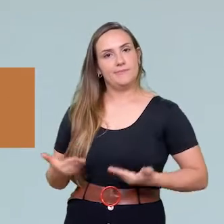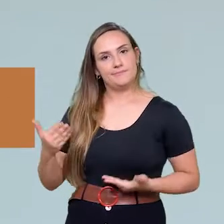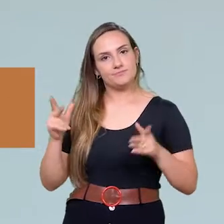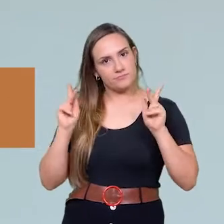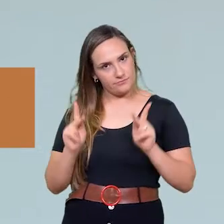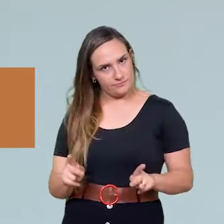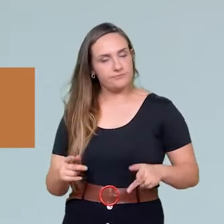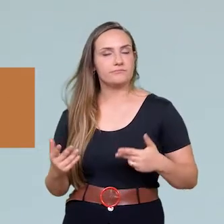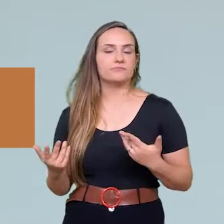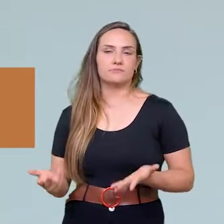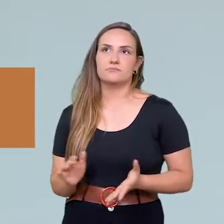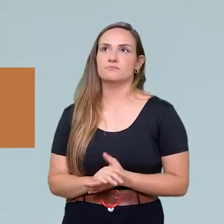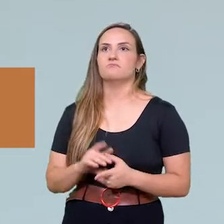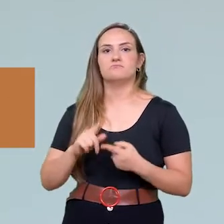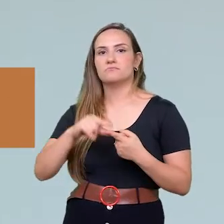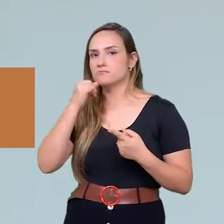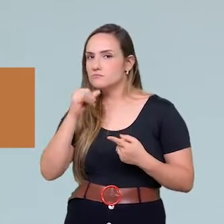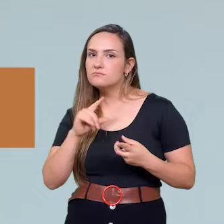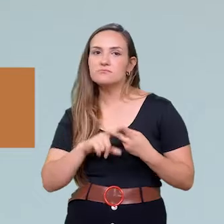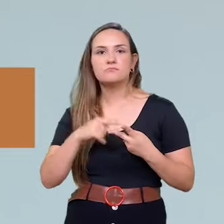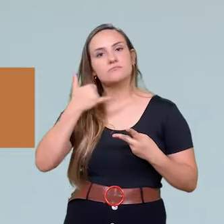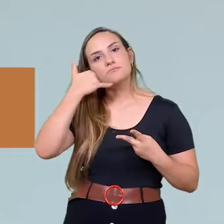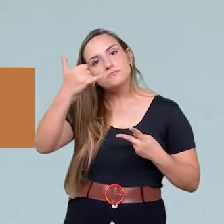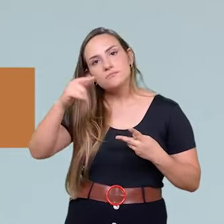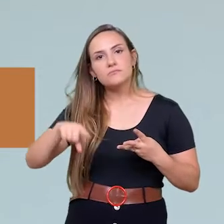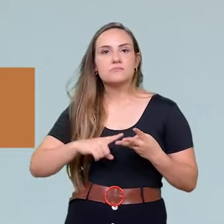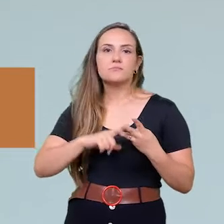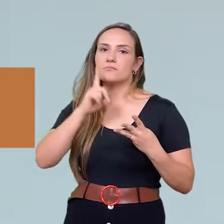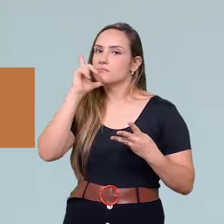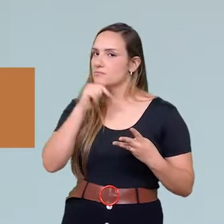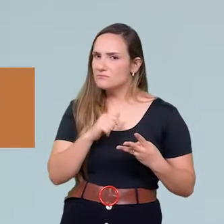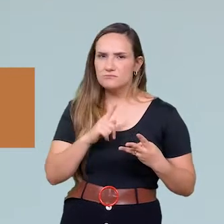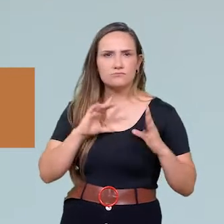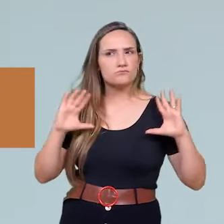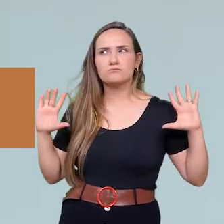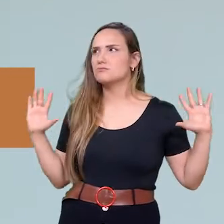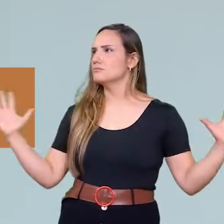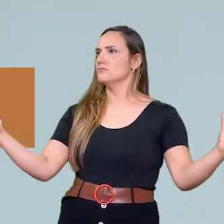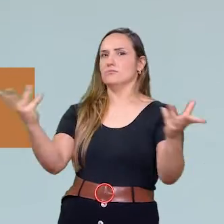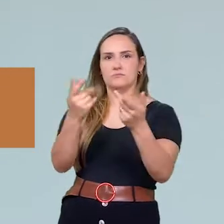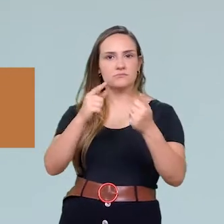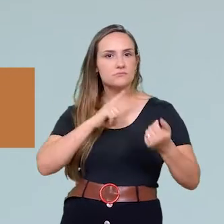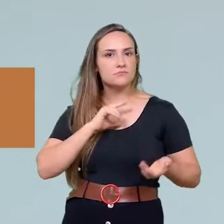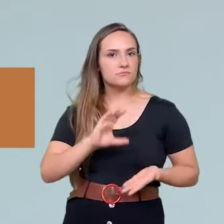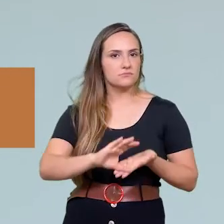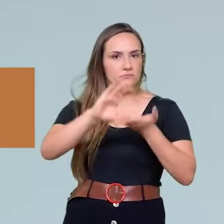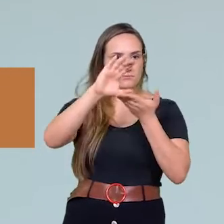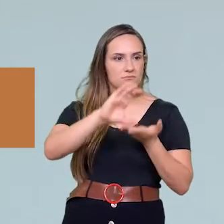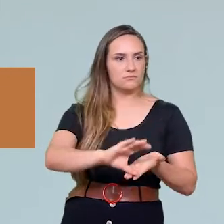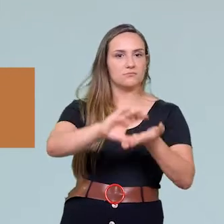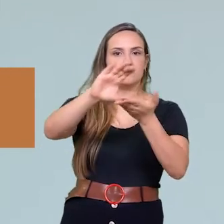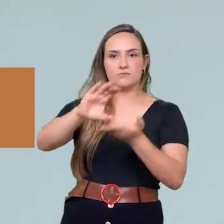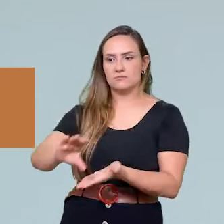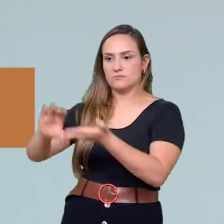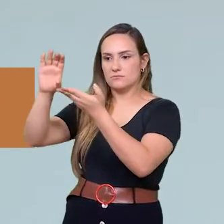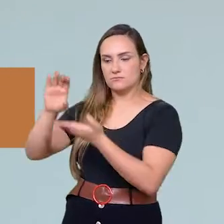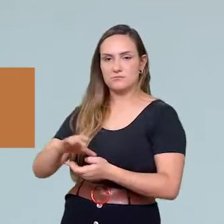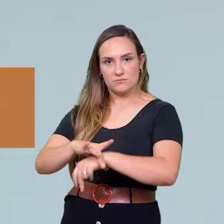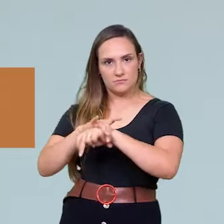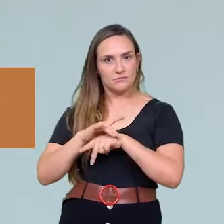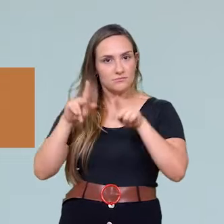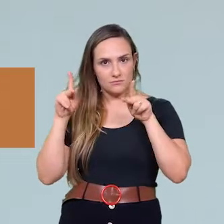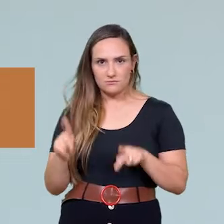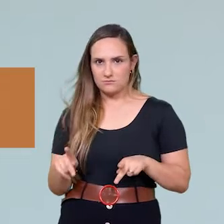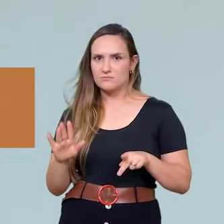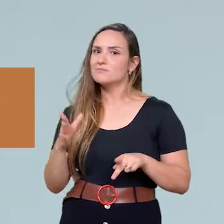públicos regulamentados. Então, energia, telefonia, água, todos têm conselhos e a Defensoria participa de muitos.